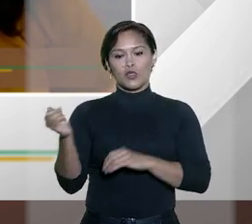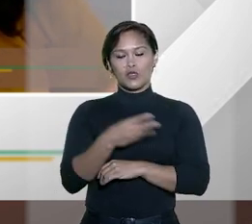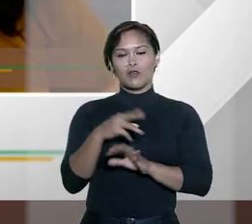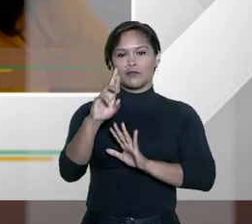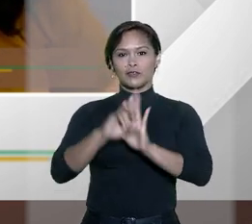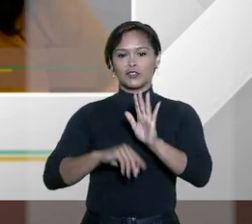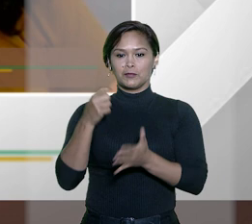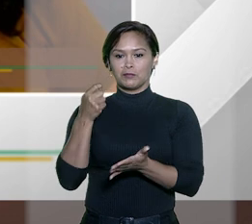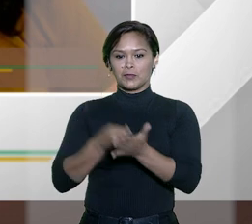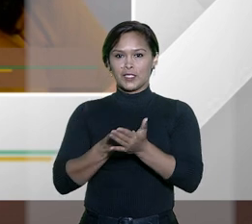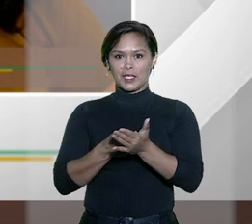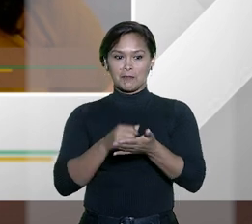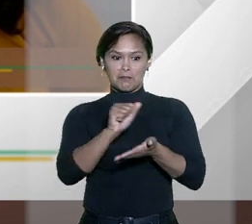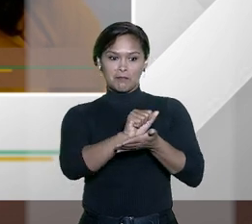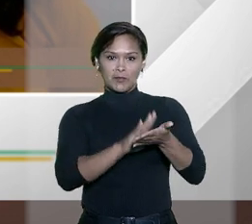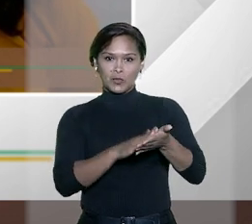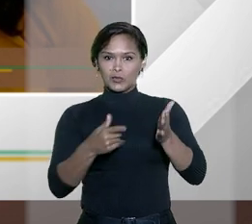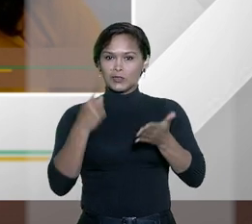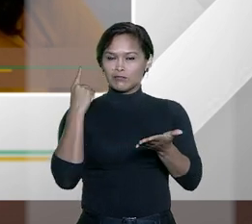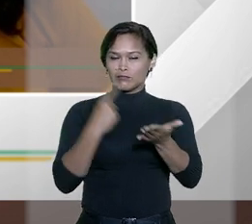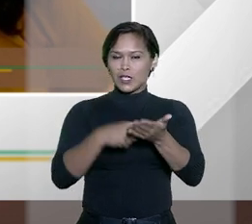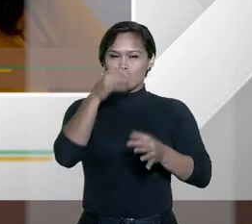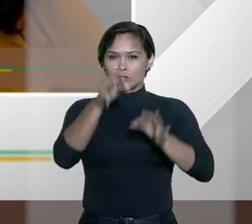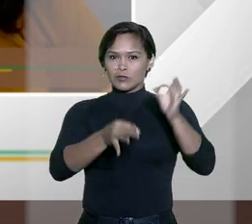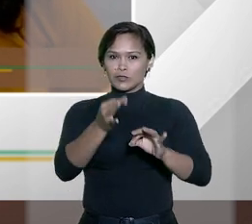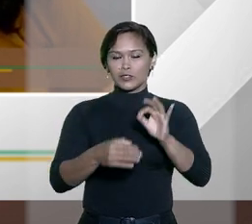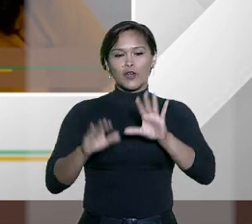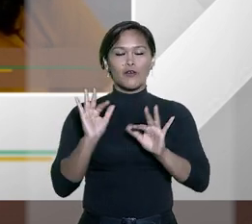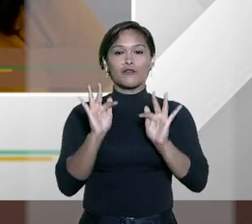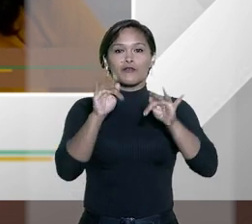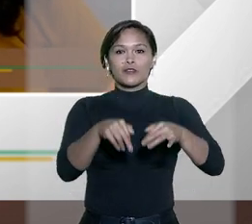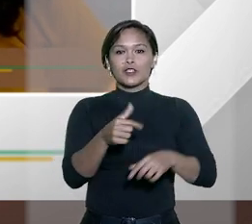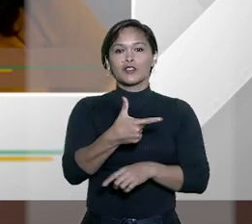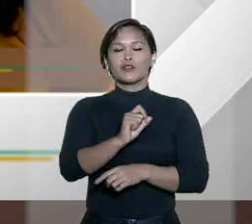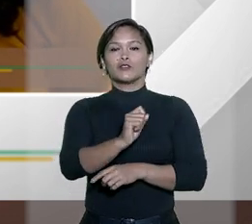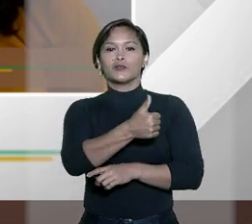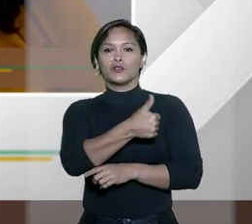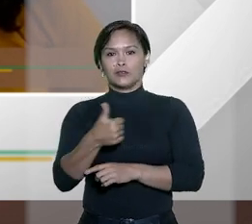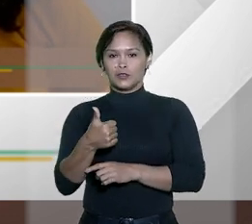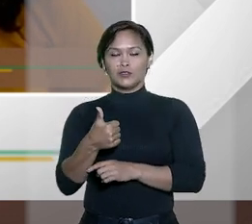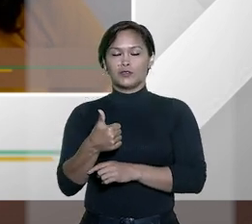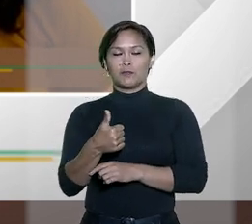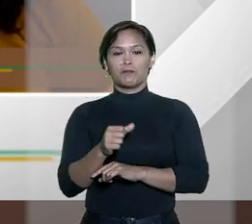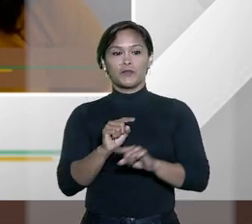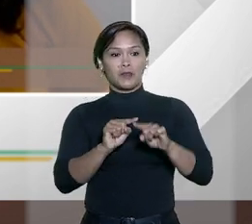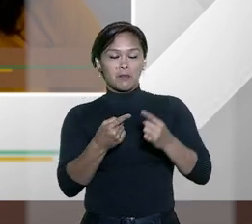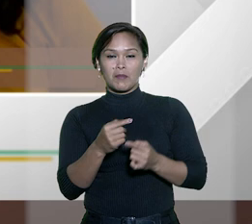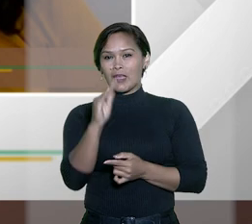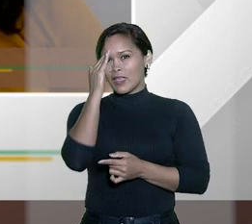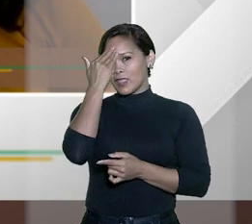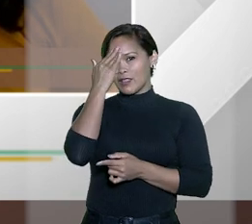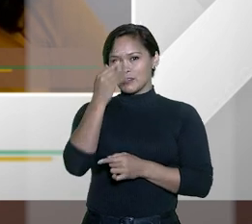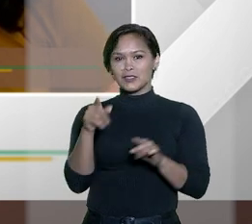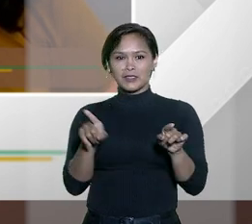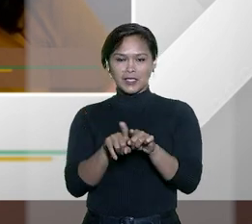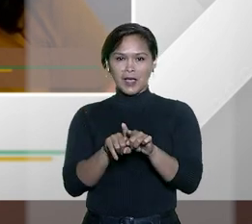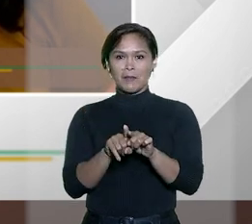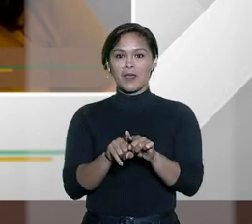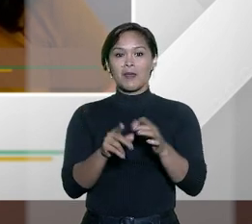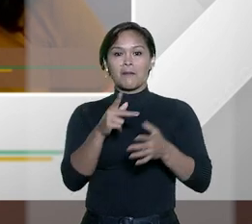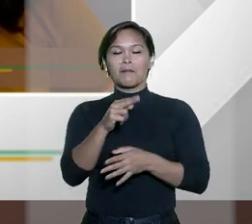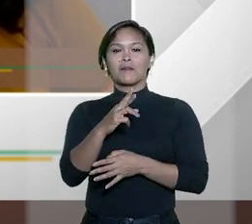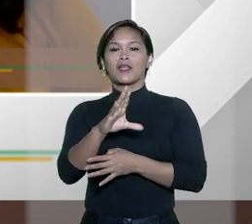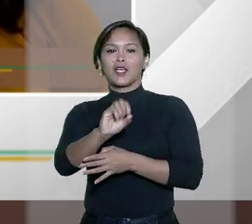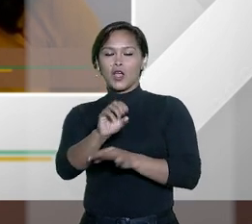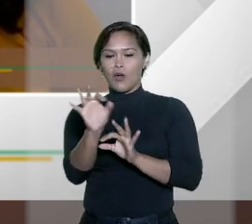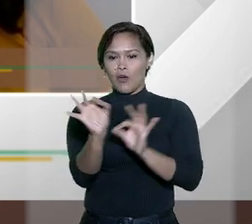regime de pagamento de precatórios. Ambas foram promulgadas no finalzinho de 2021. Para quem ainda não sabe,